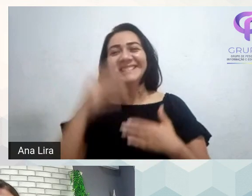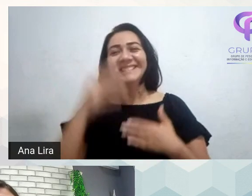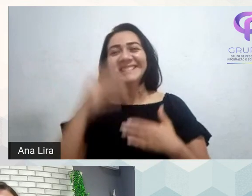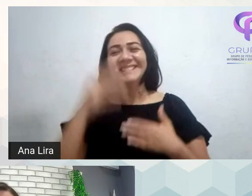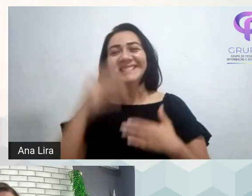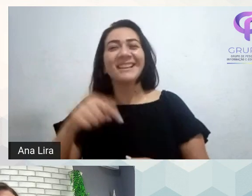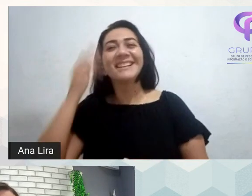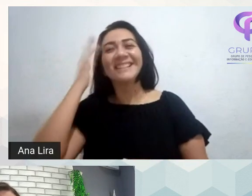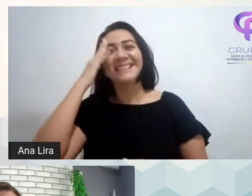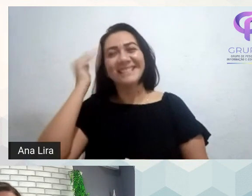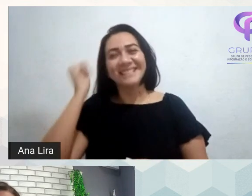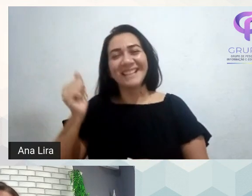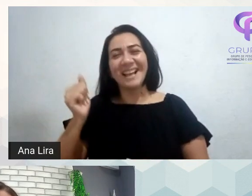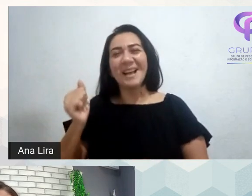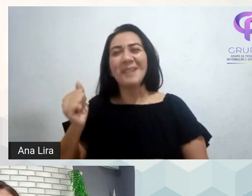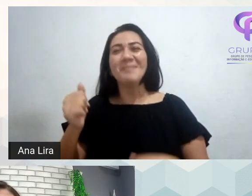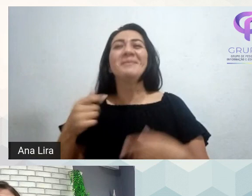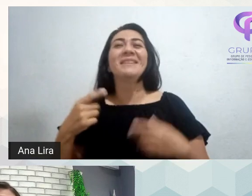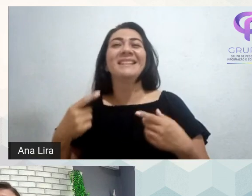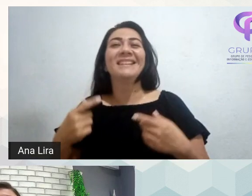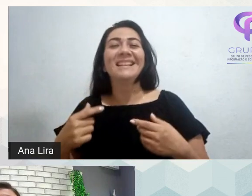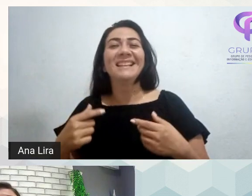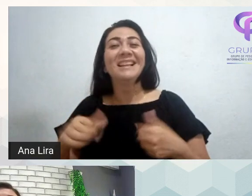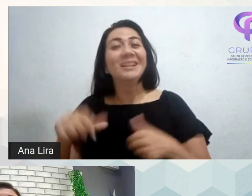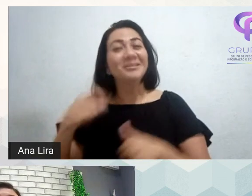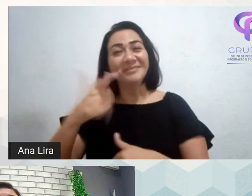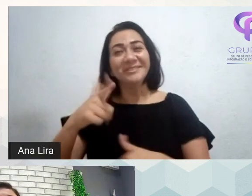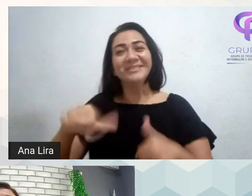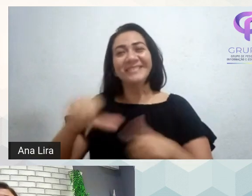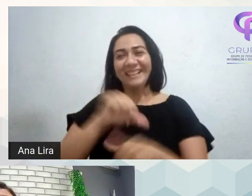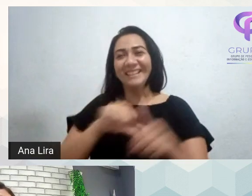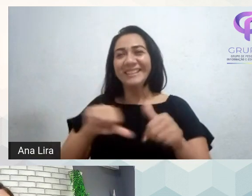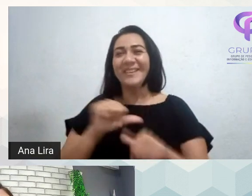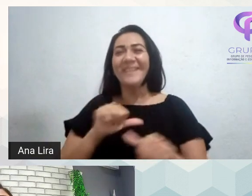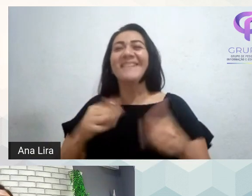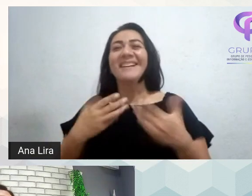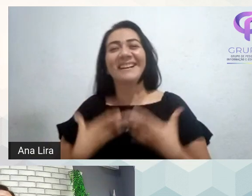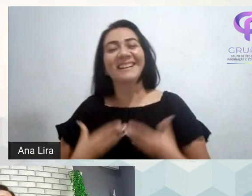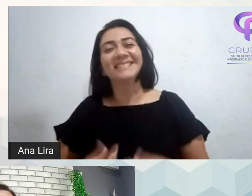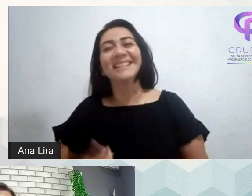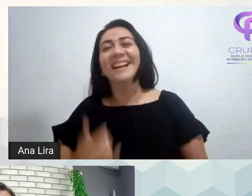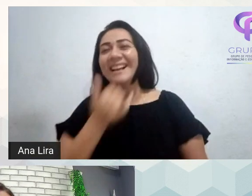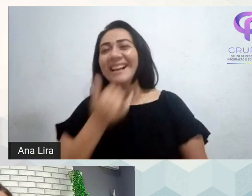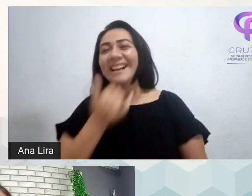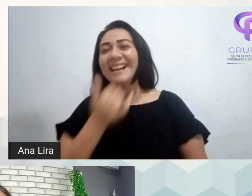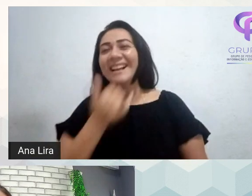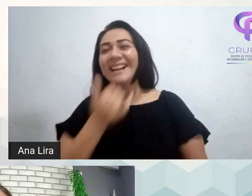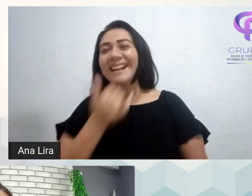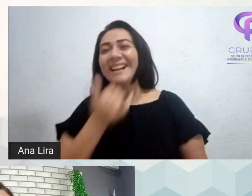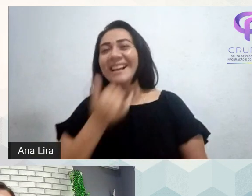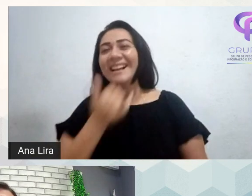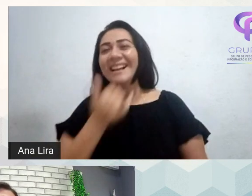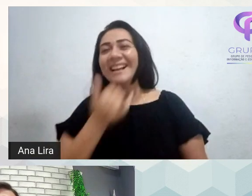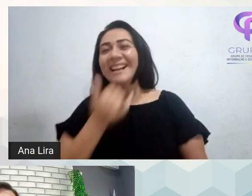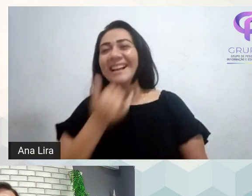você ficar direto, não é? E eu quero convidar você a preencher